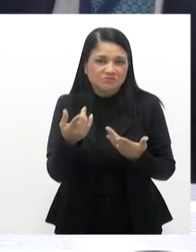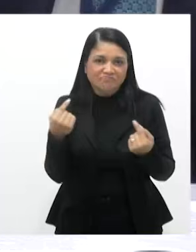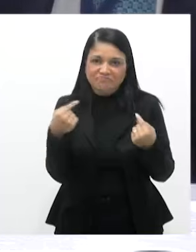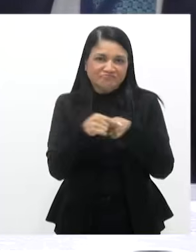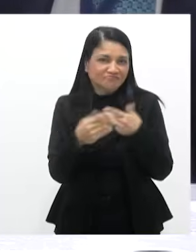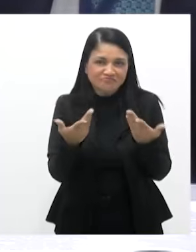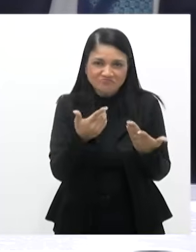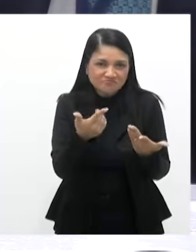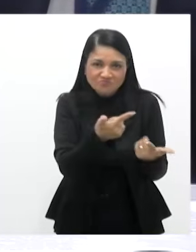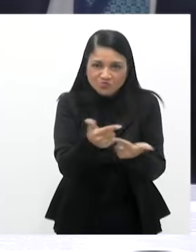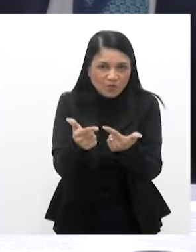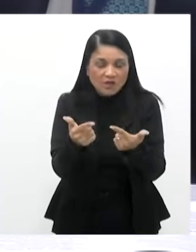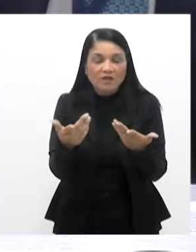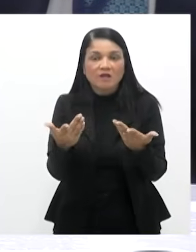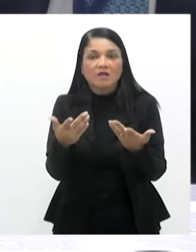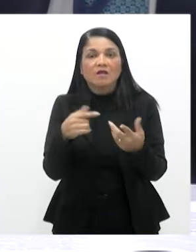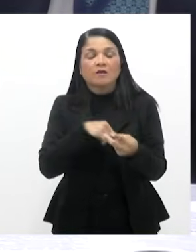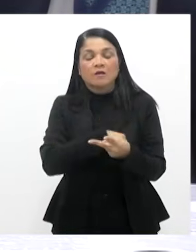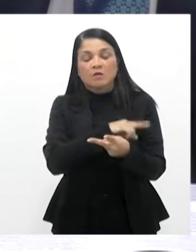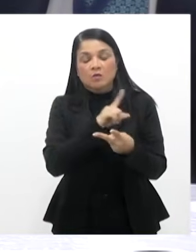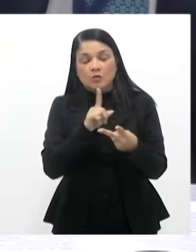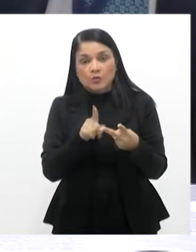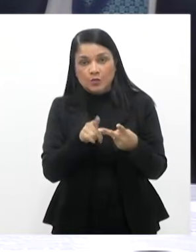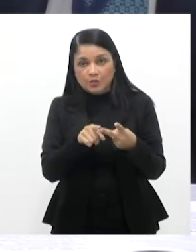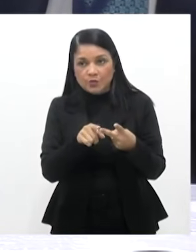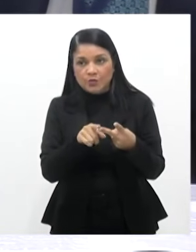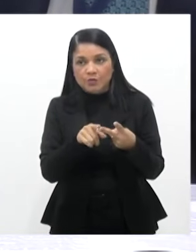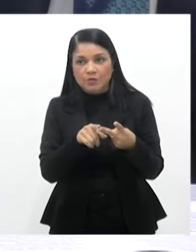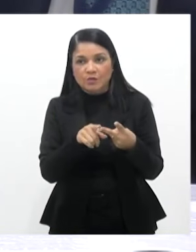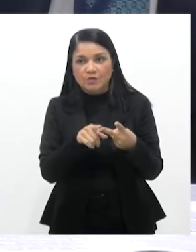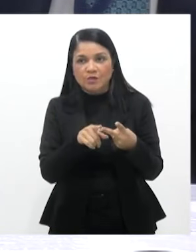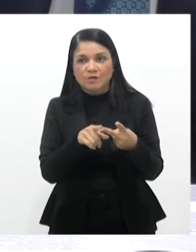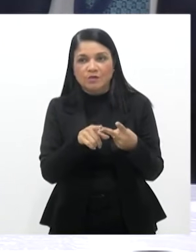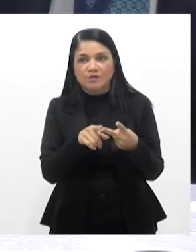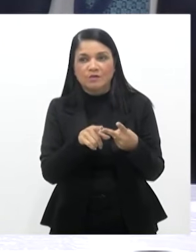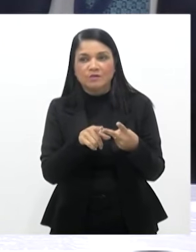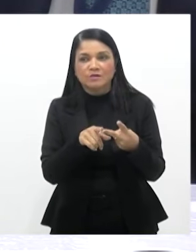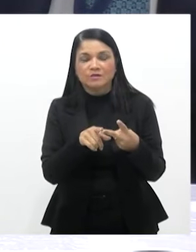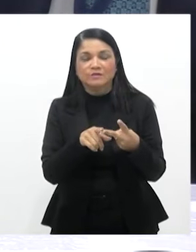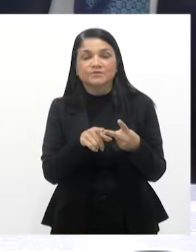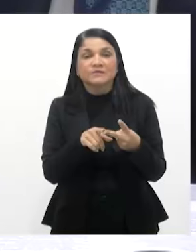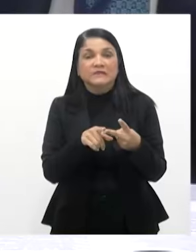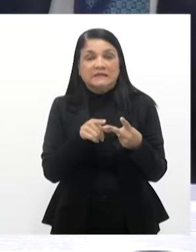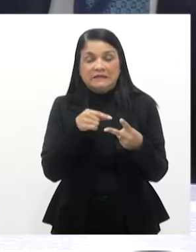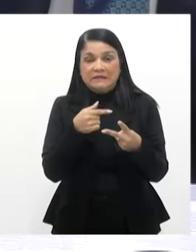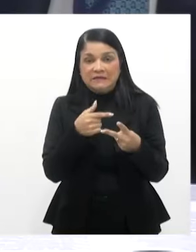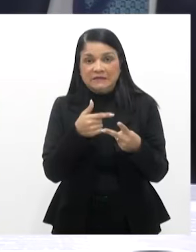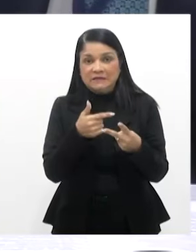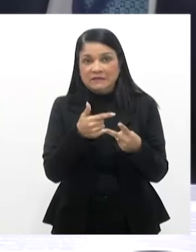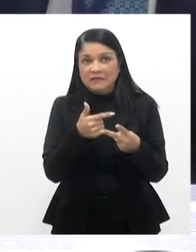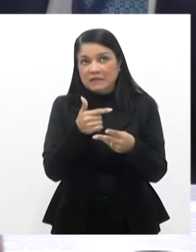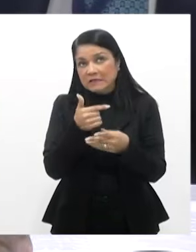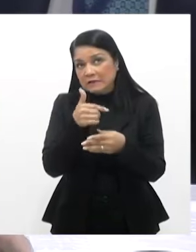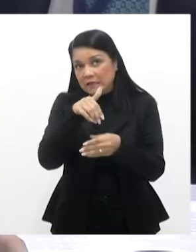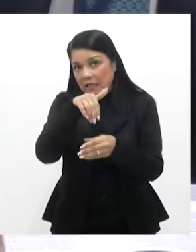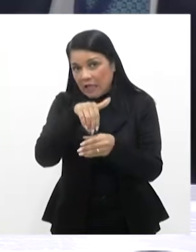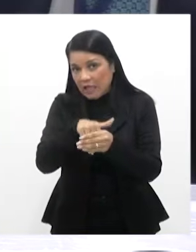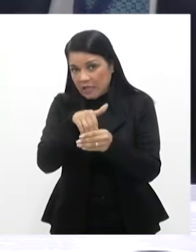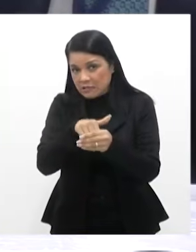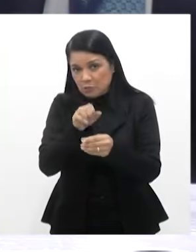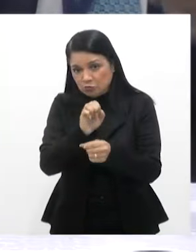Né? Então, esse é o primeiro ponto. O segundo ponto é que, se não é uma eleição